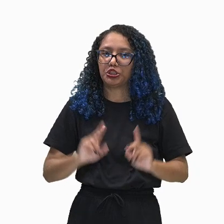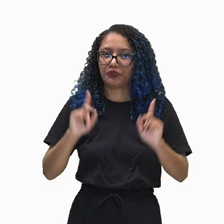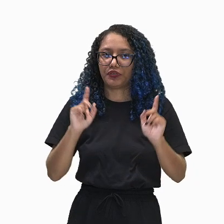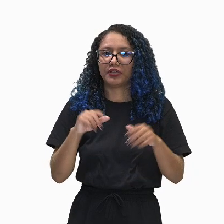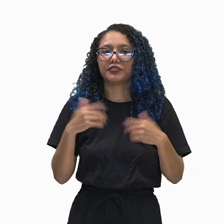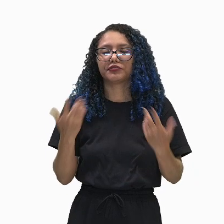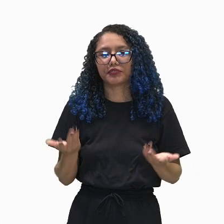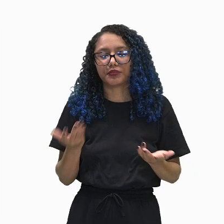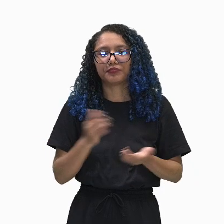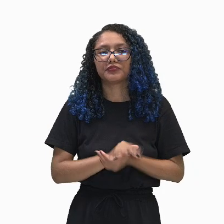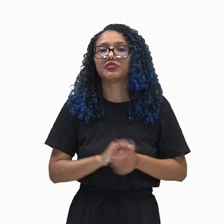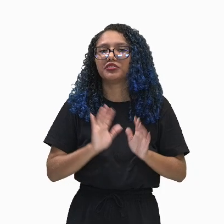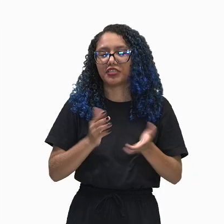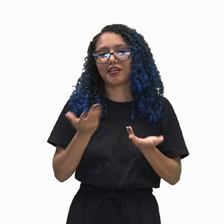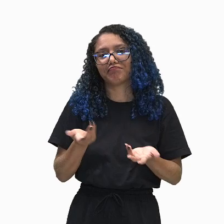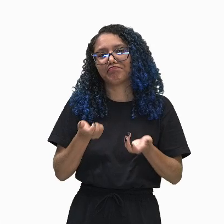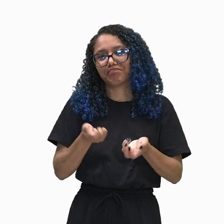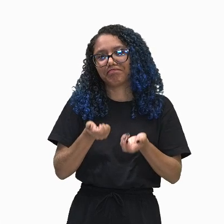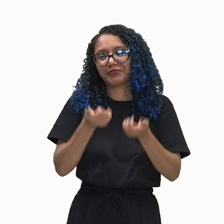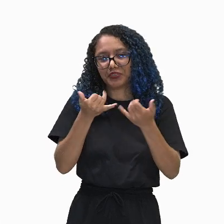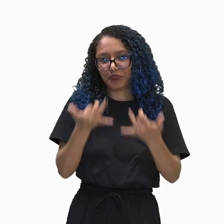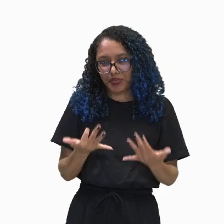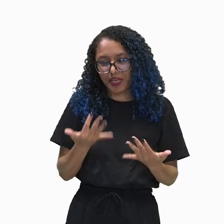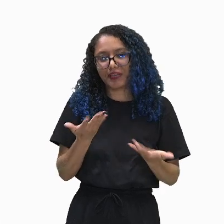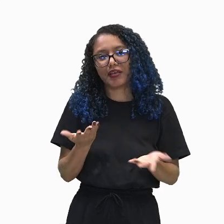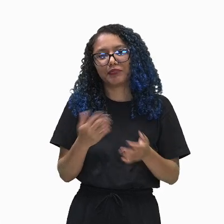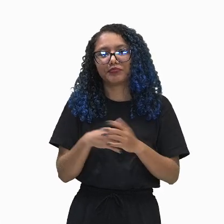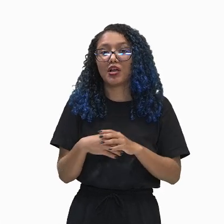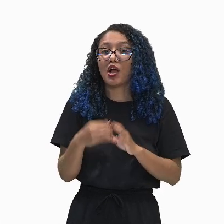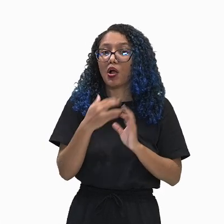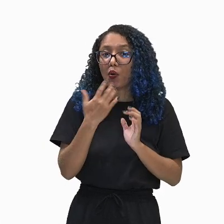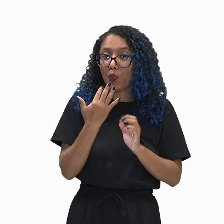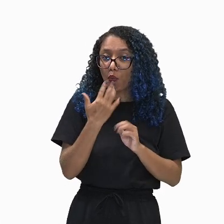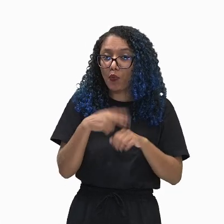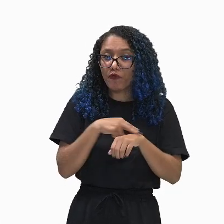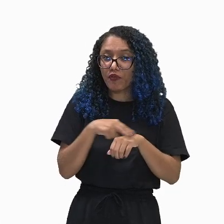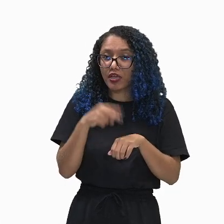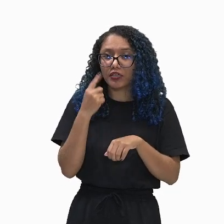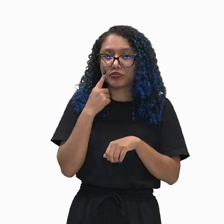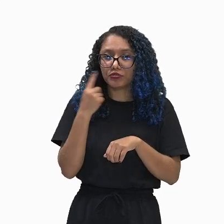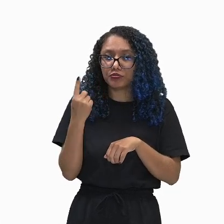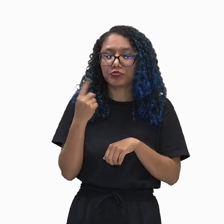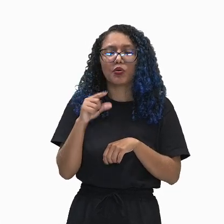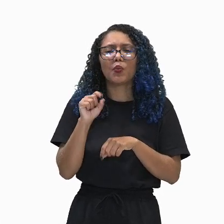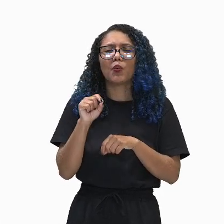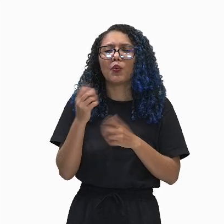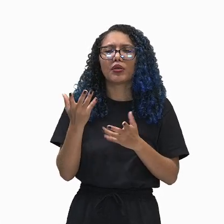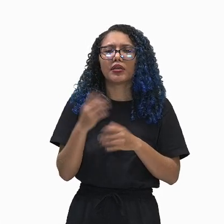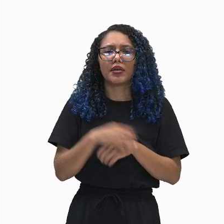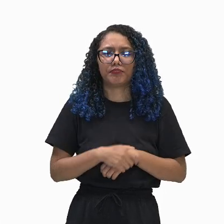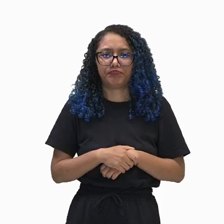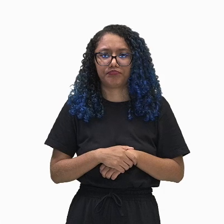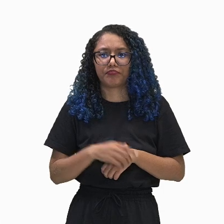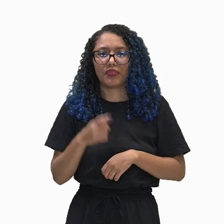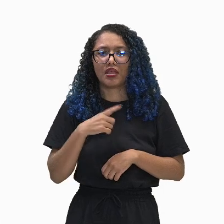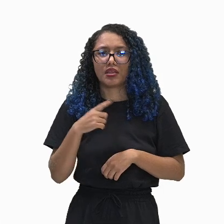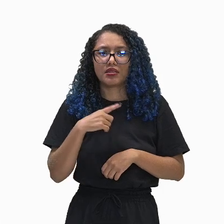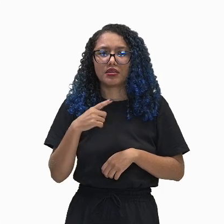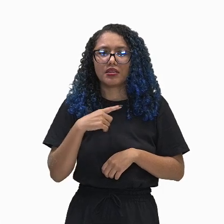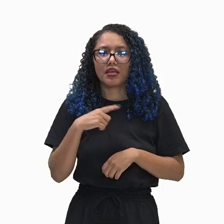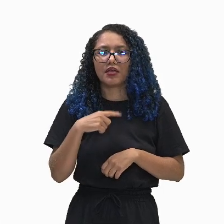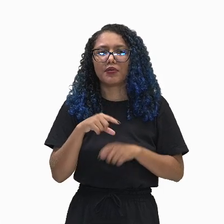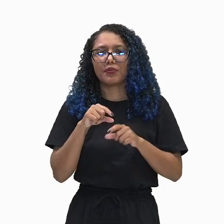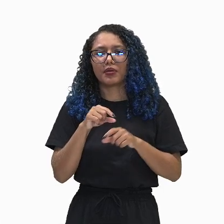desse pigmento fotossintetizante, né, que é o cloroplasto. O que são eles? Eles são constituídos por uma membrana